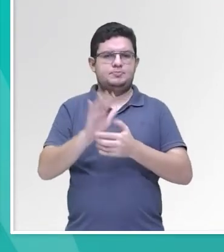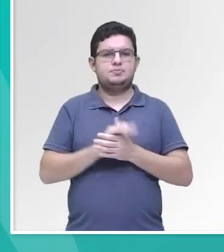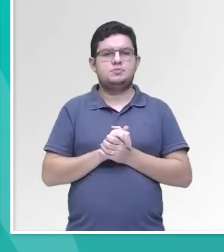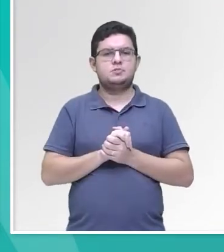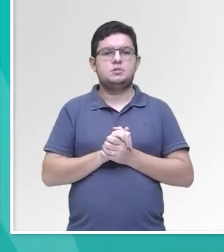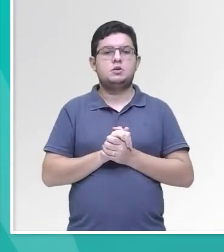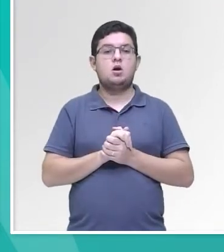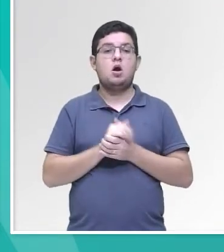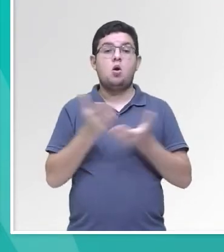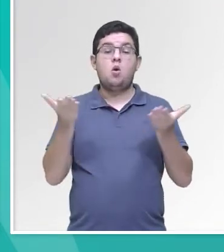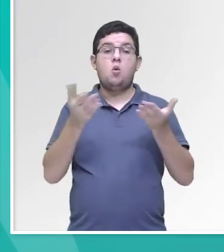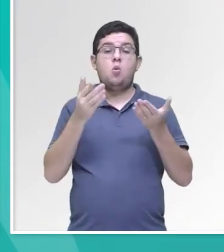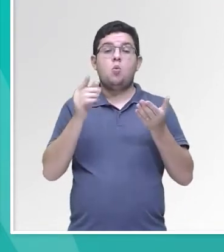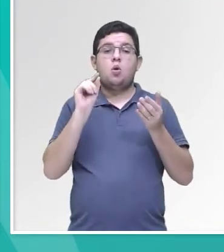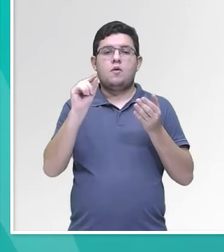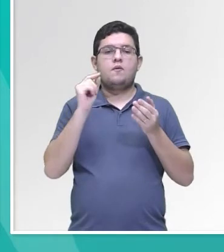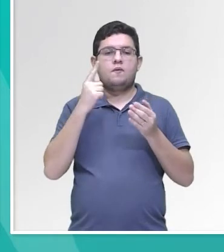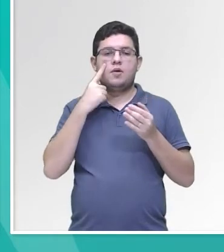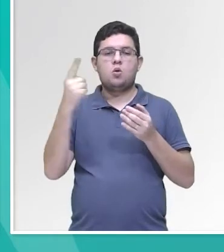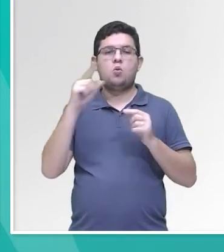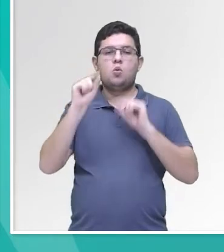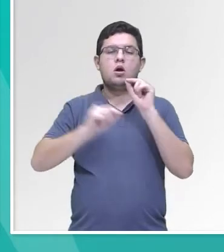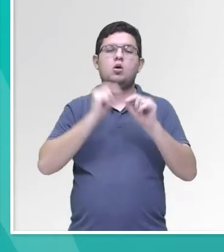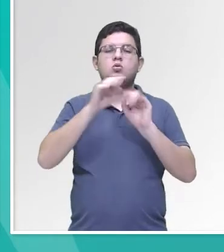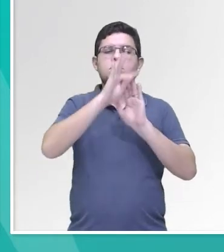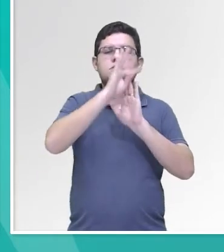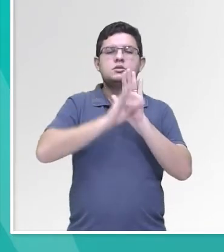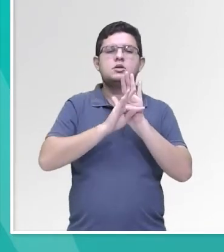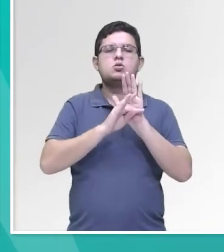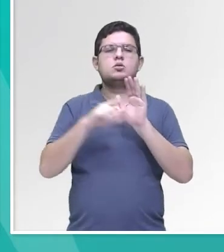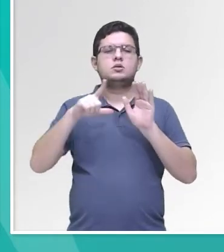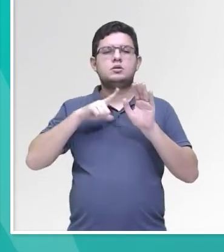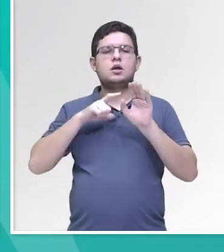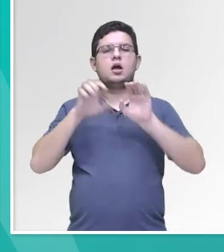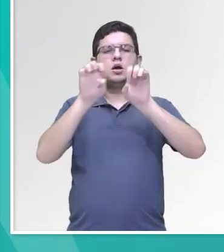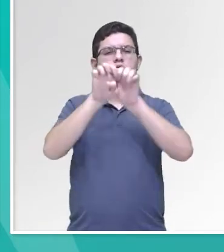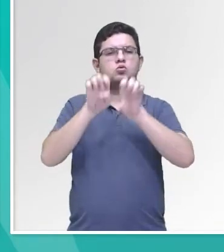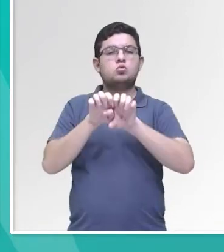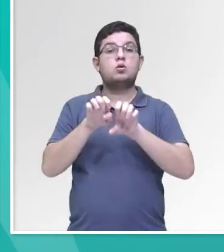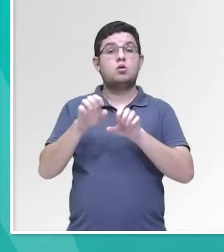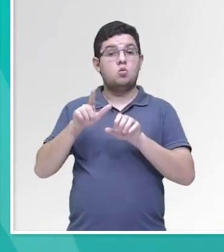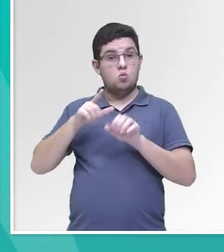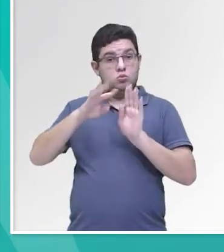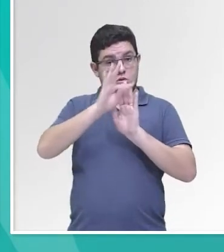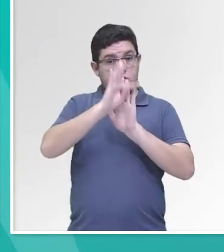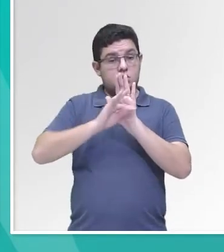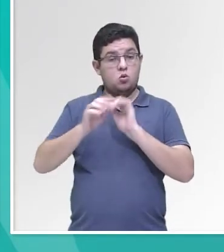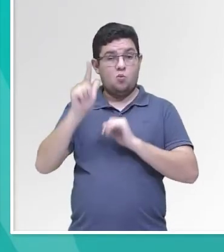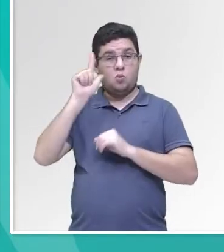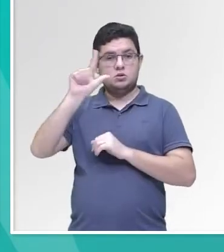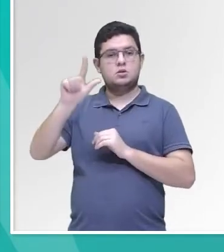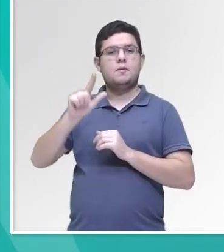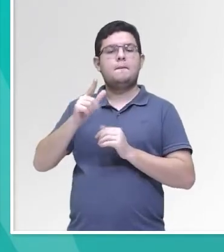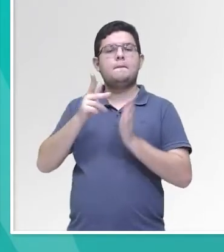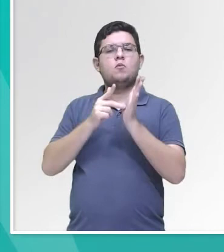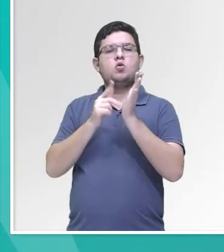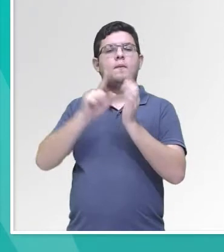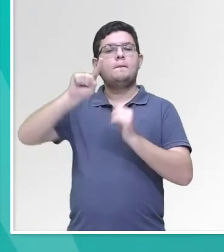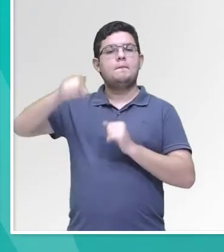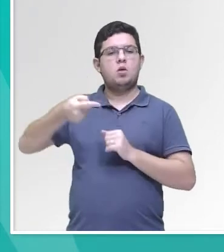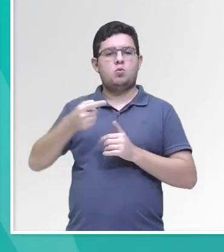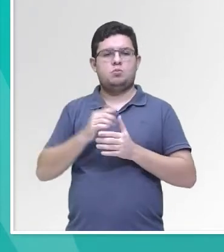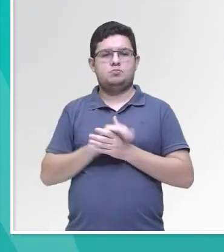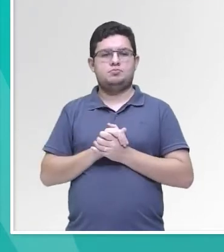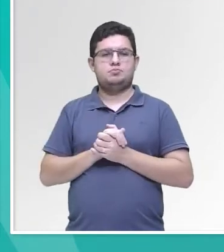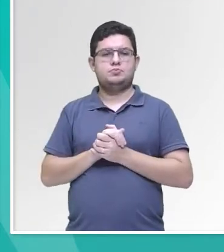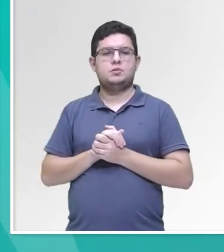nota 1000, como exemplo, tá bom? Então, olhem aqui. Seguindo a nossa leitura, a gente tem, então, que